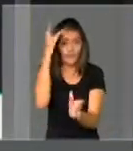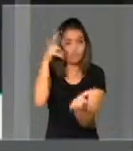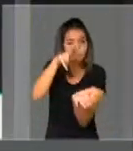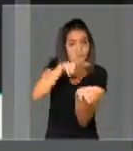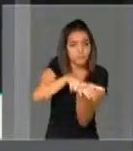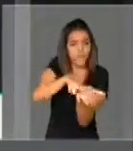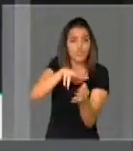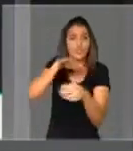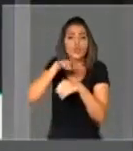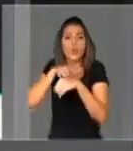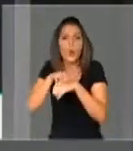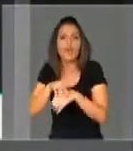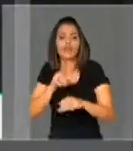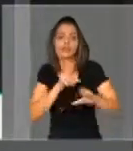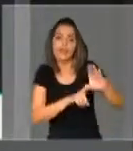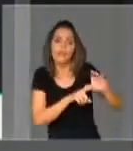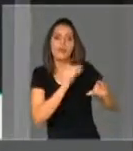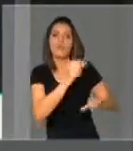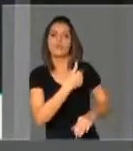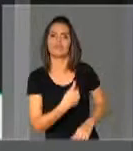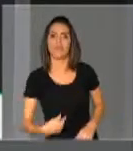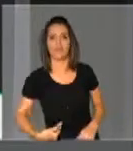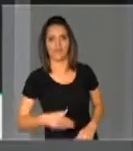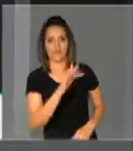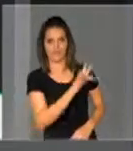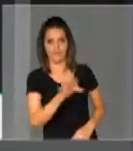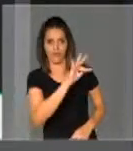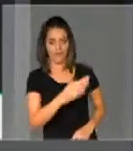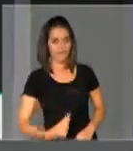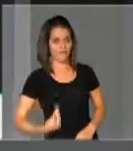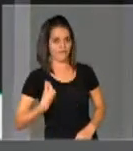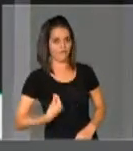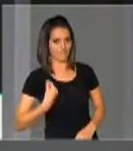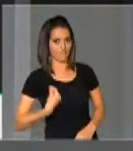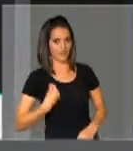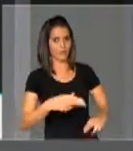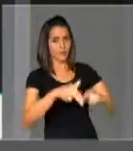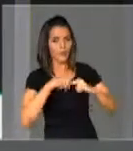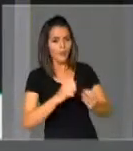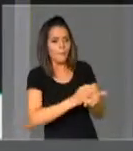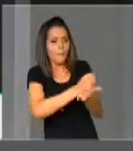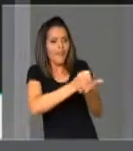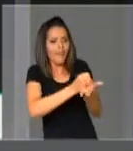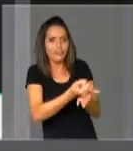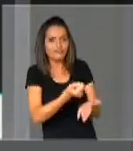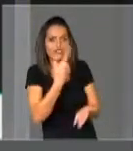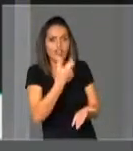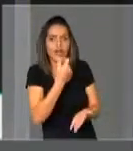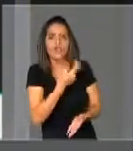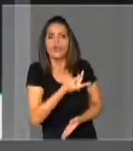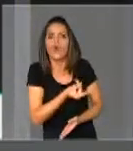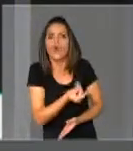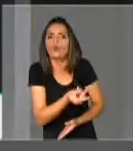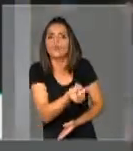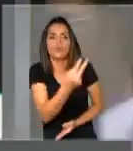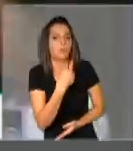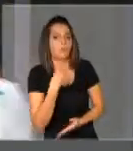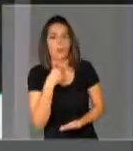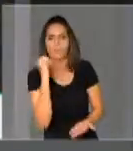dependem do governo federal para sobreviver através de medicamentos de uso